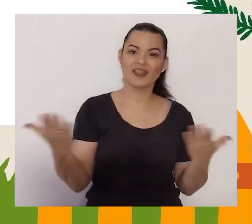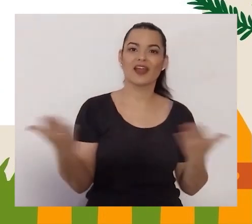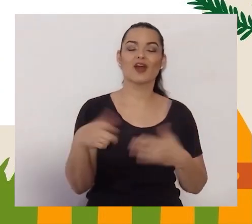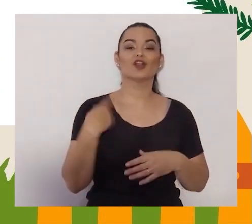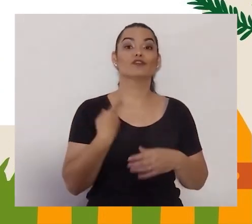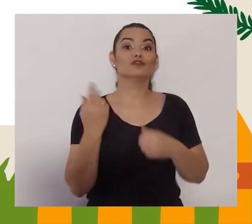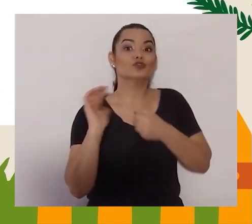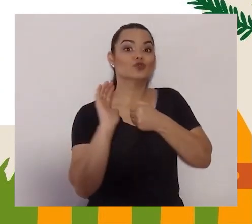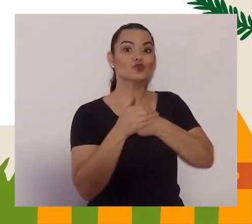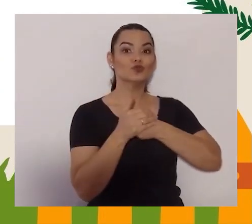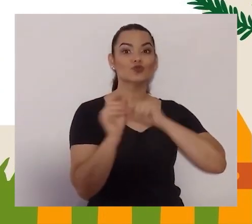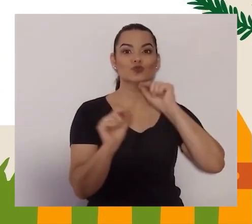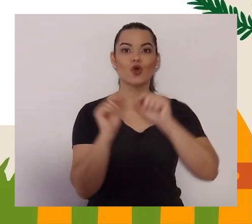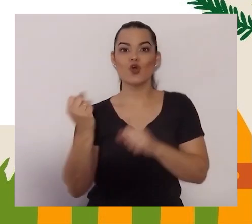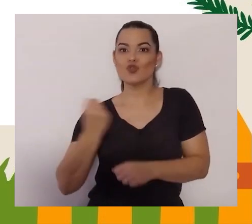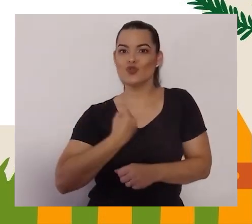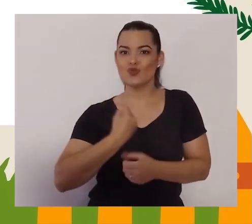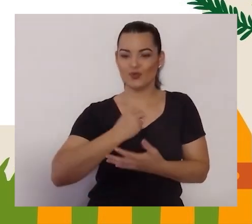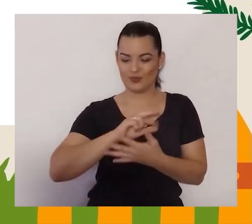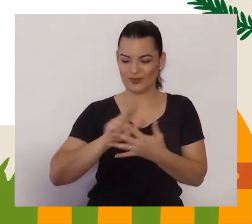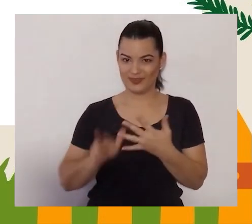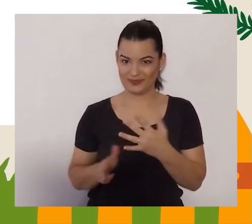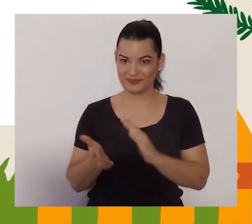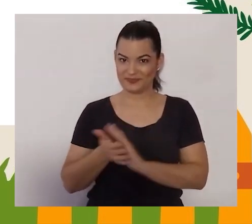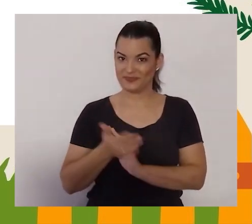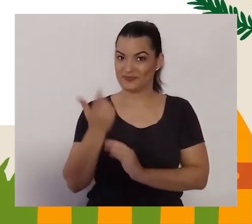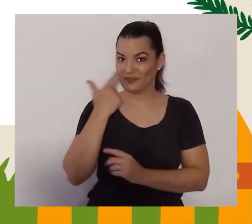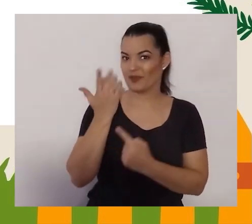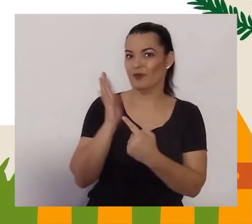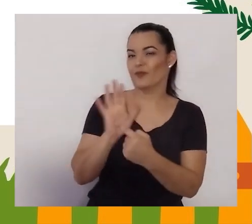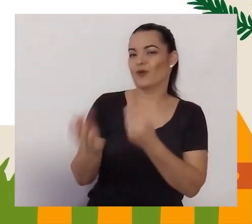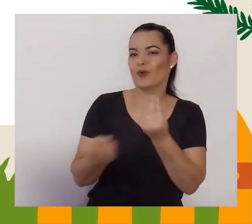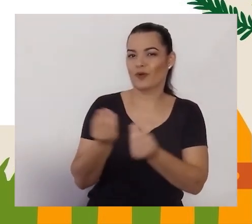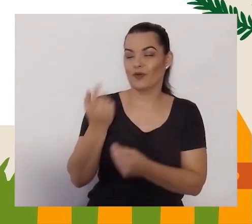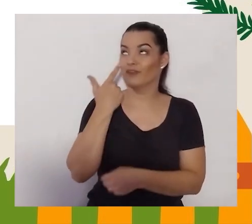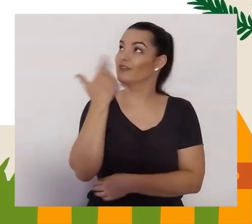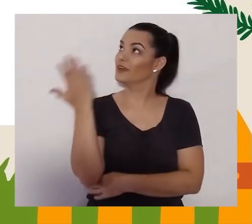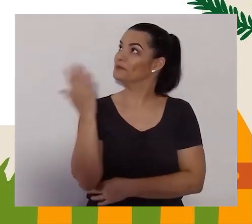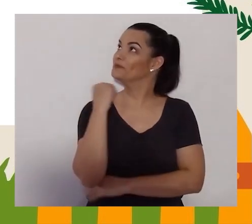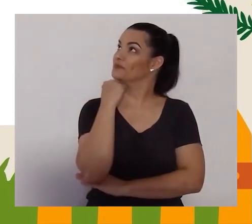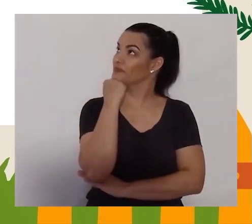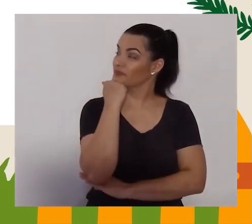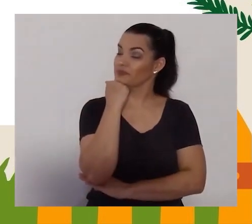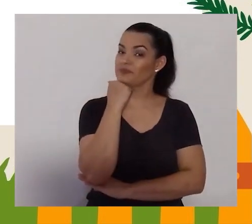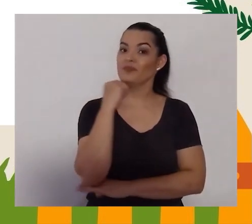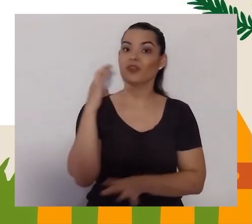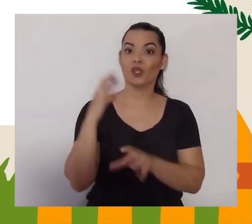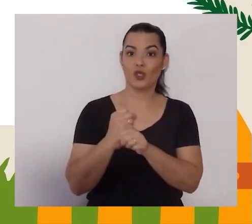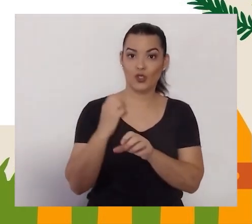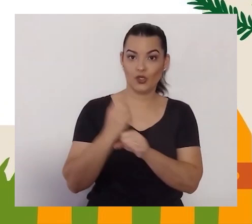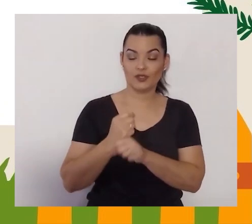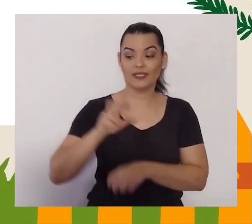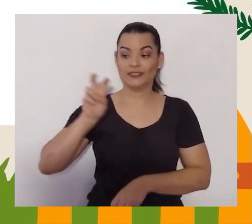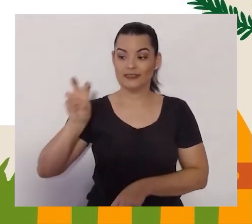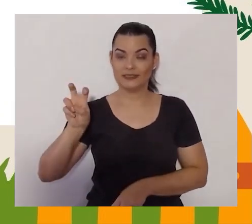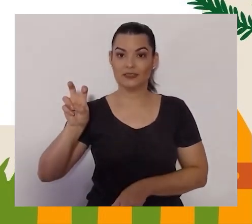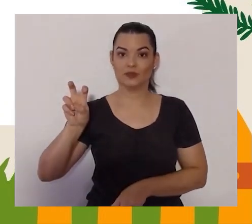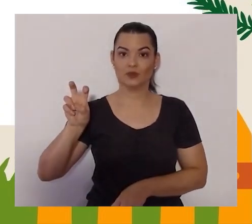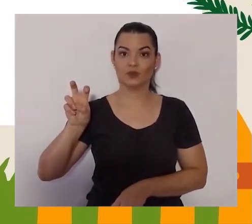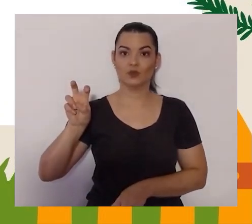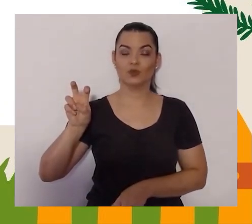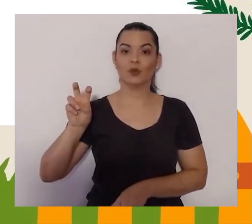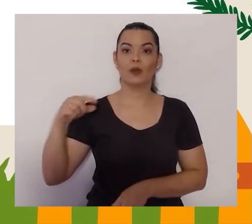esconder números. Vou mostrar como funciona. Olha essa conta. 5